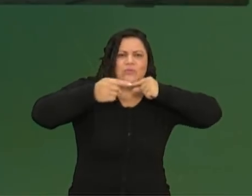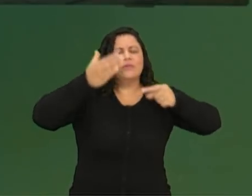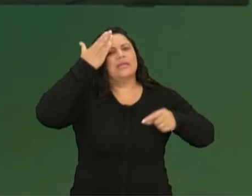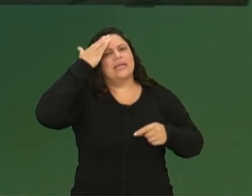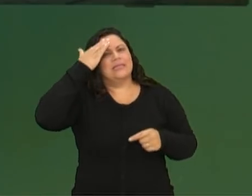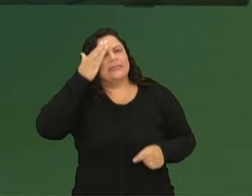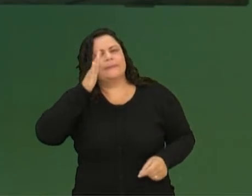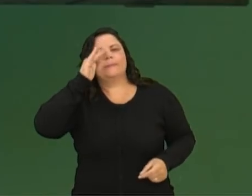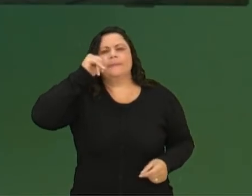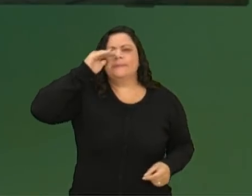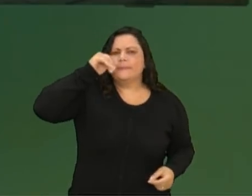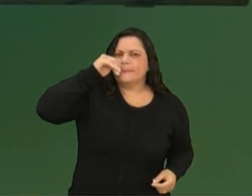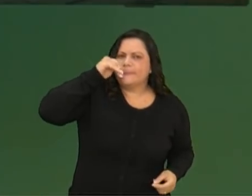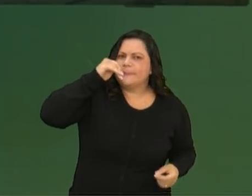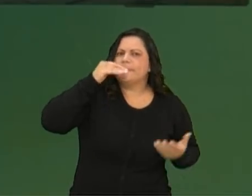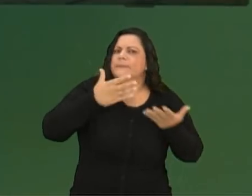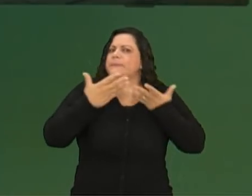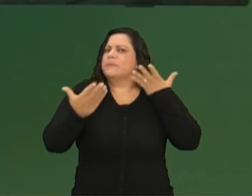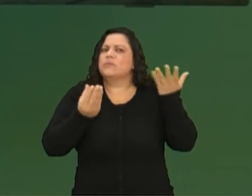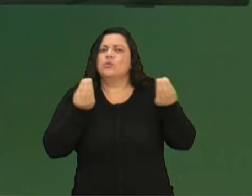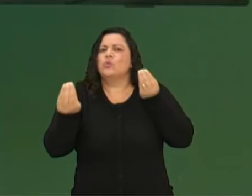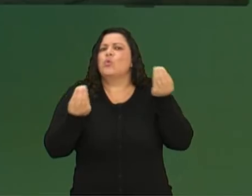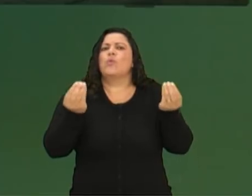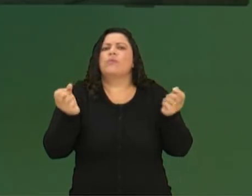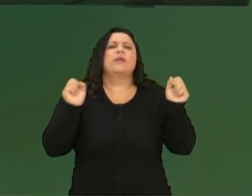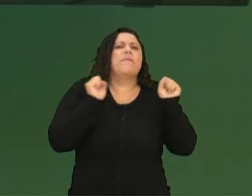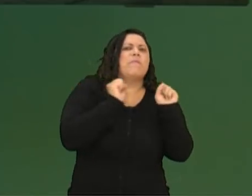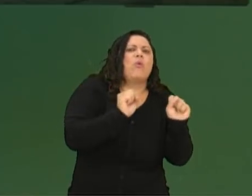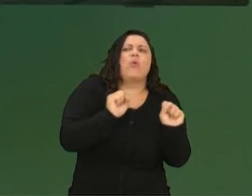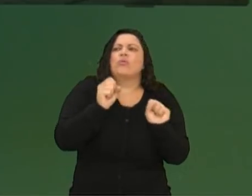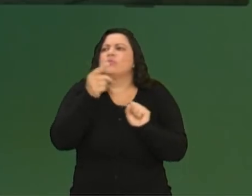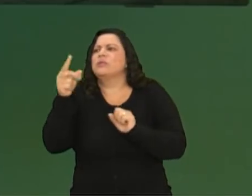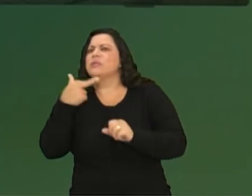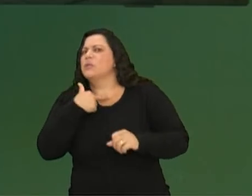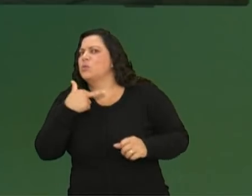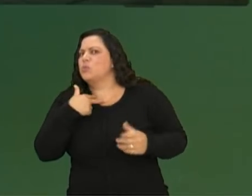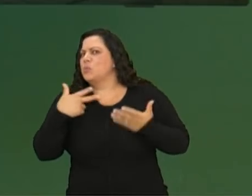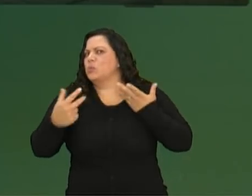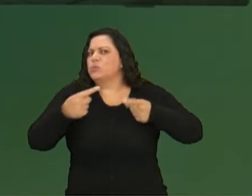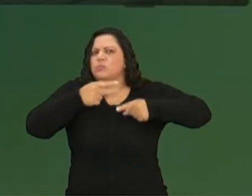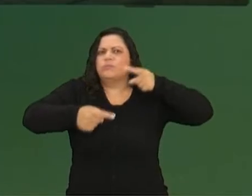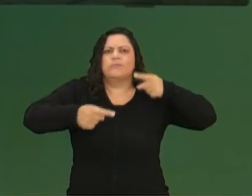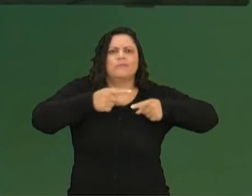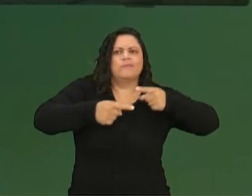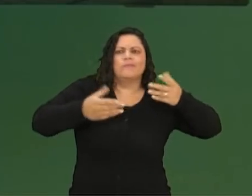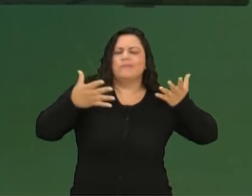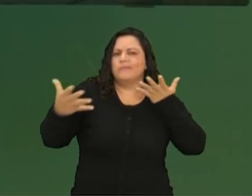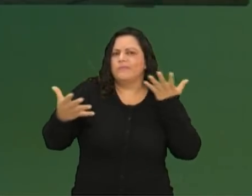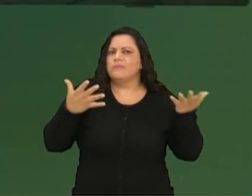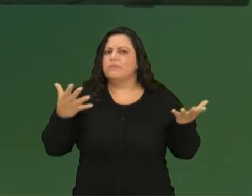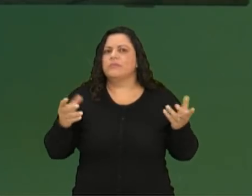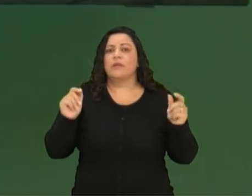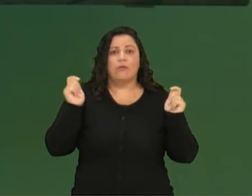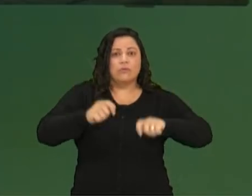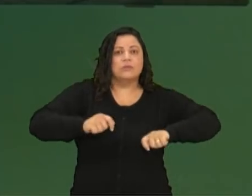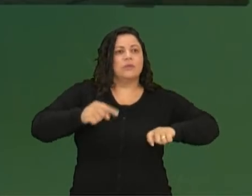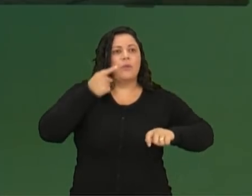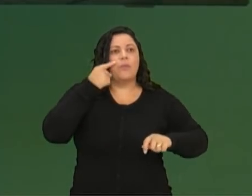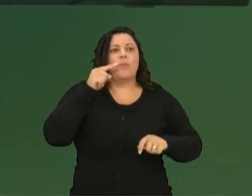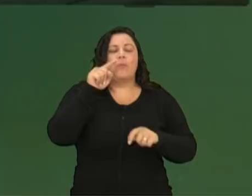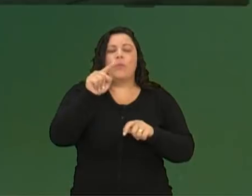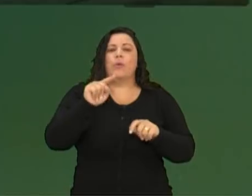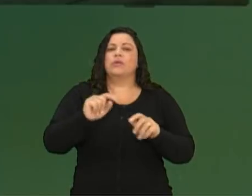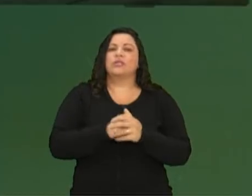ficou interessado sobre doação, quem pode, quem não pode, quais são os impedimentos, né? Você pode conferir tudo